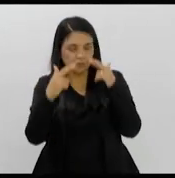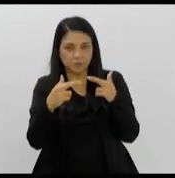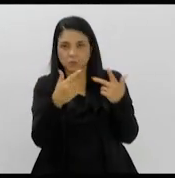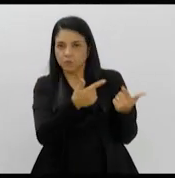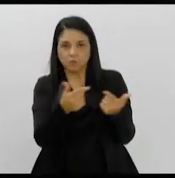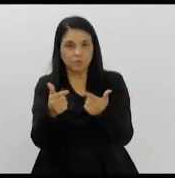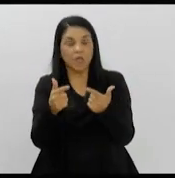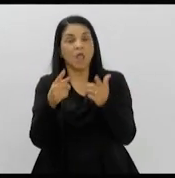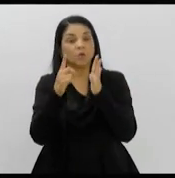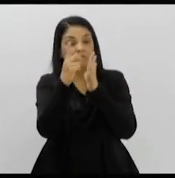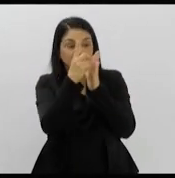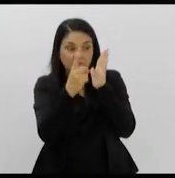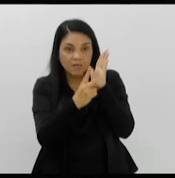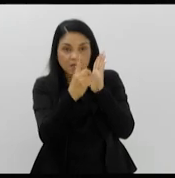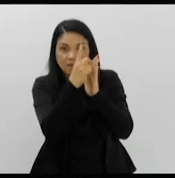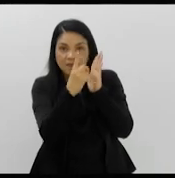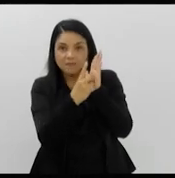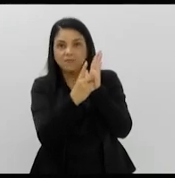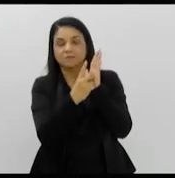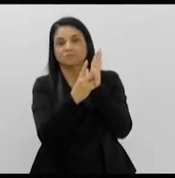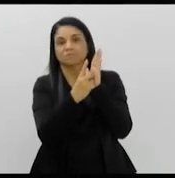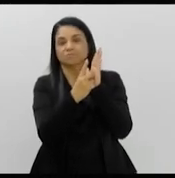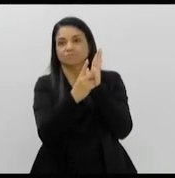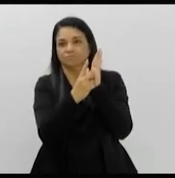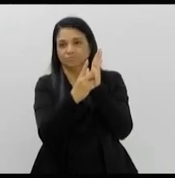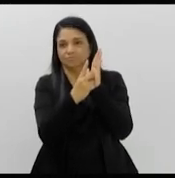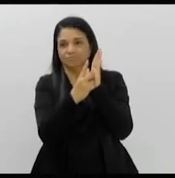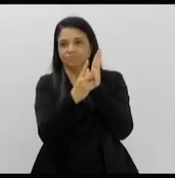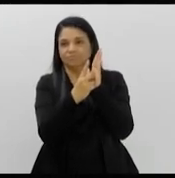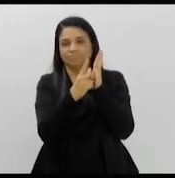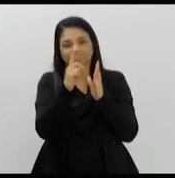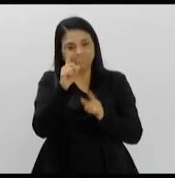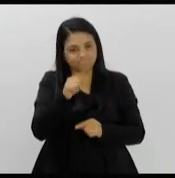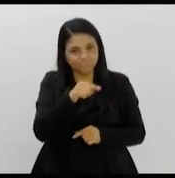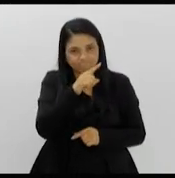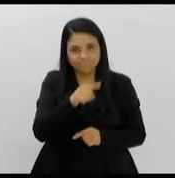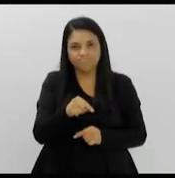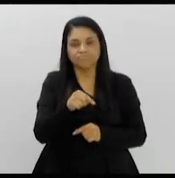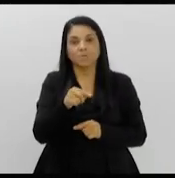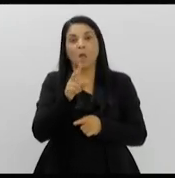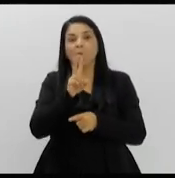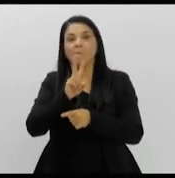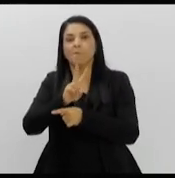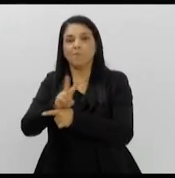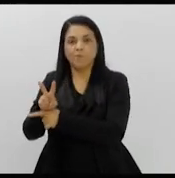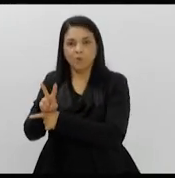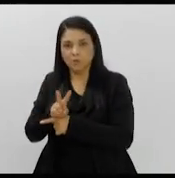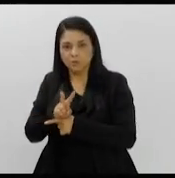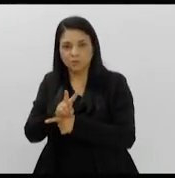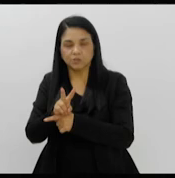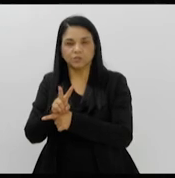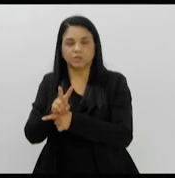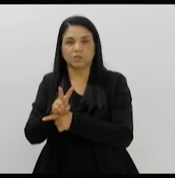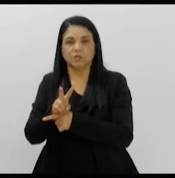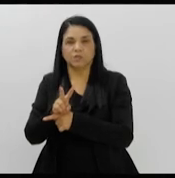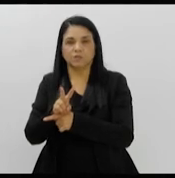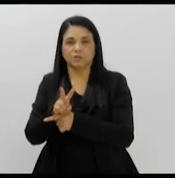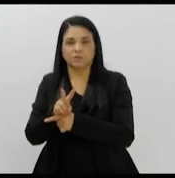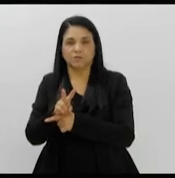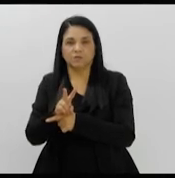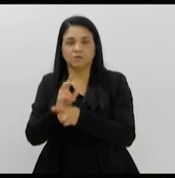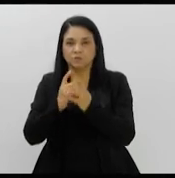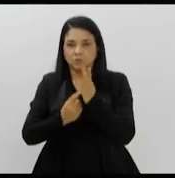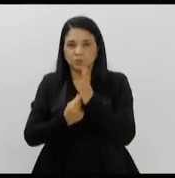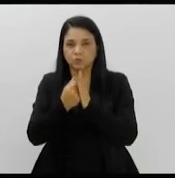um decreto que precisa ser sustado para proteger o erário